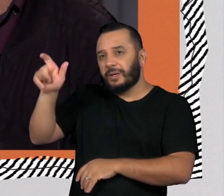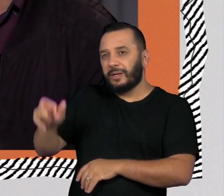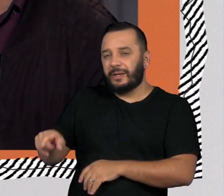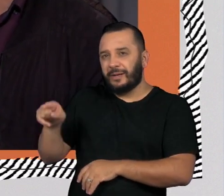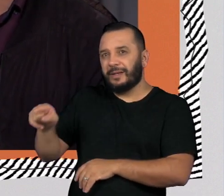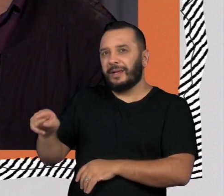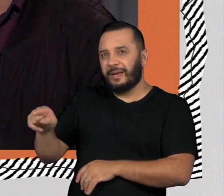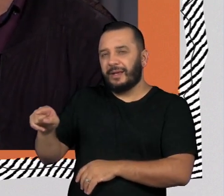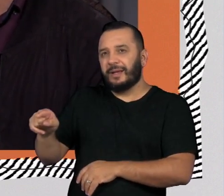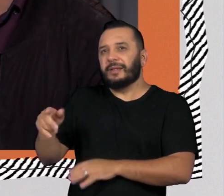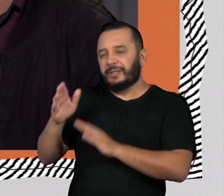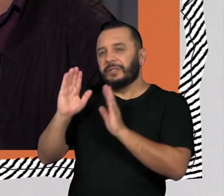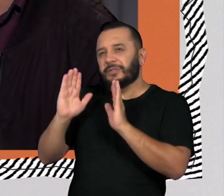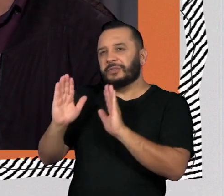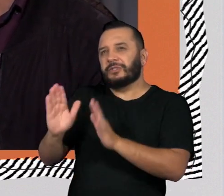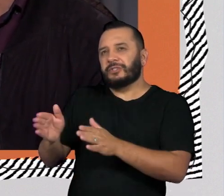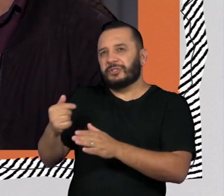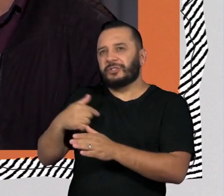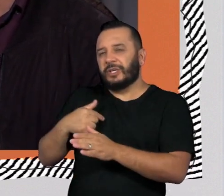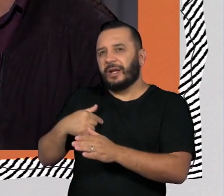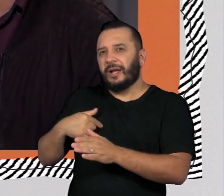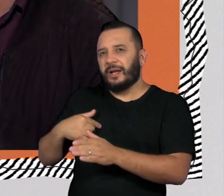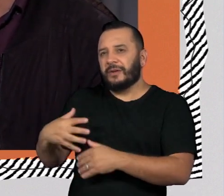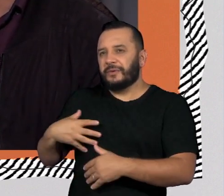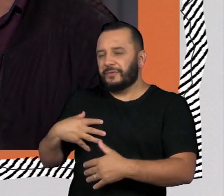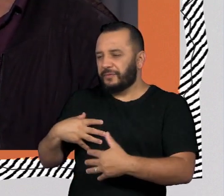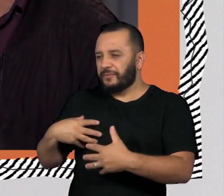um infanticídio para que os filhos não